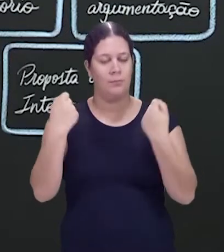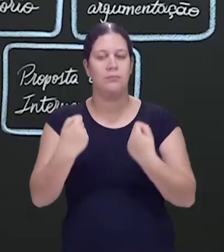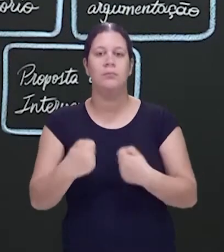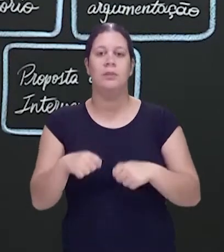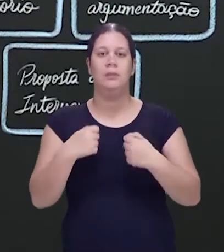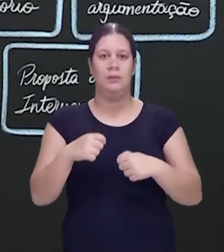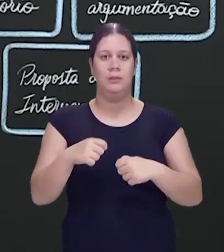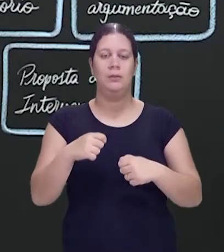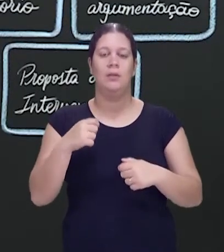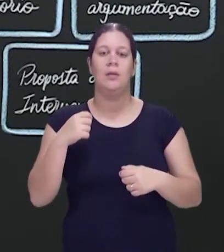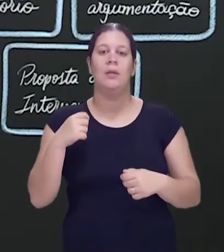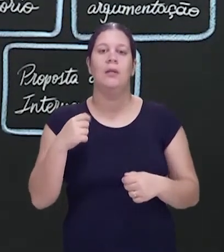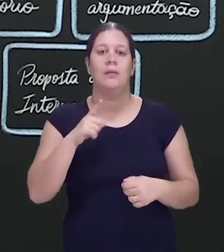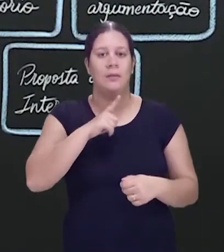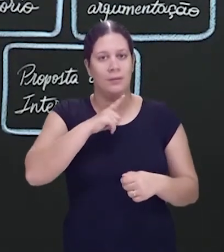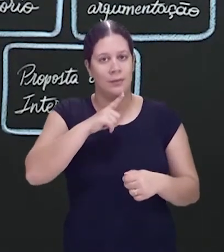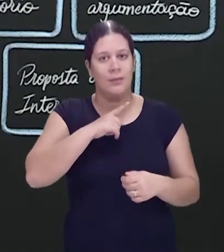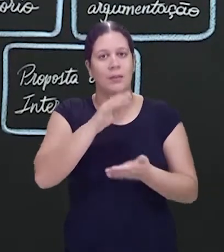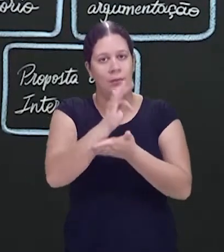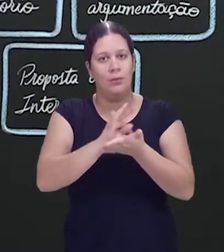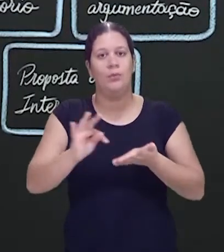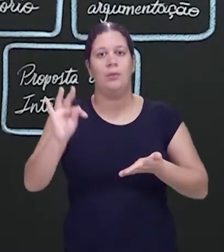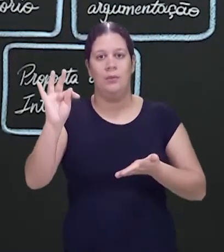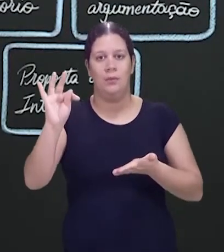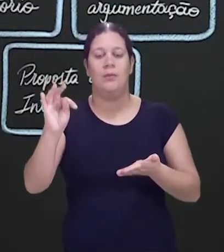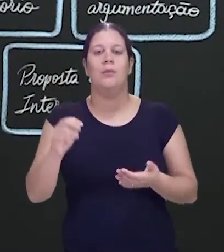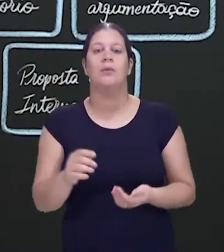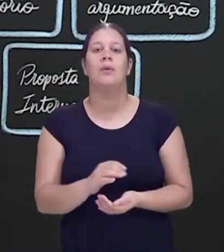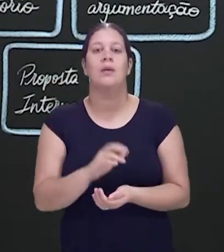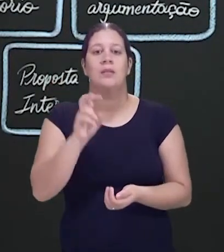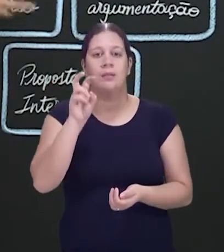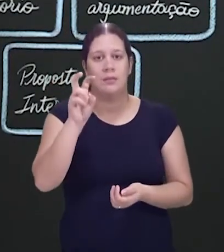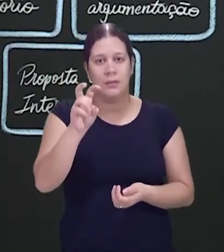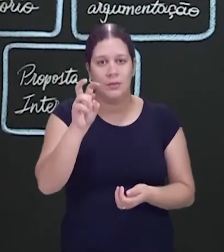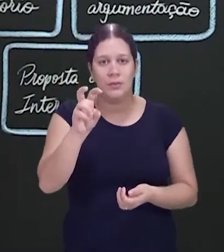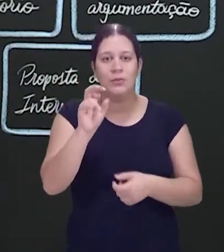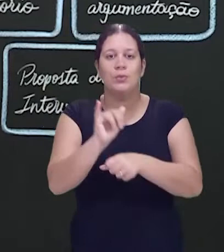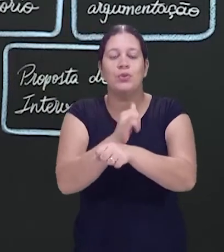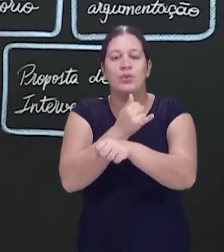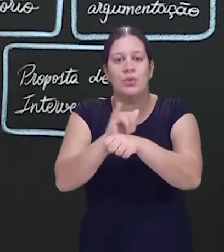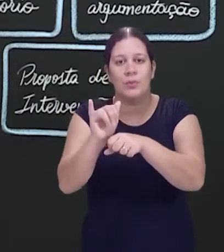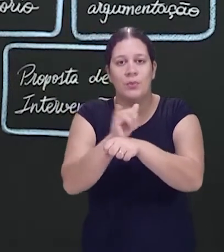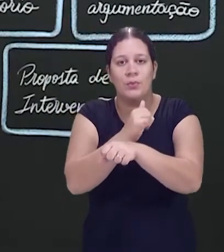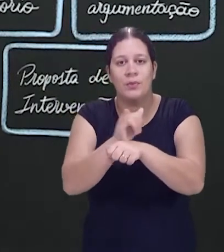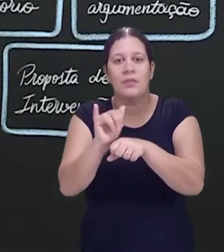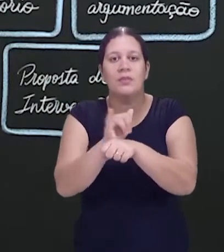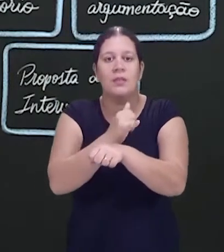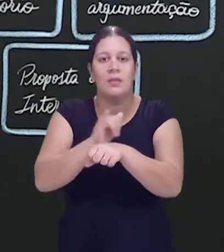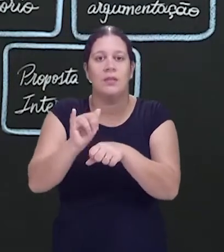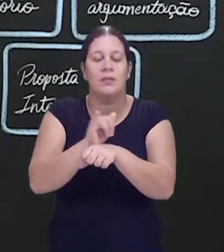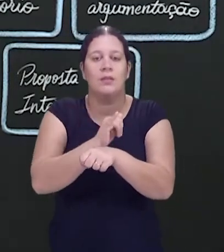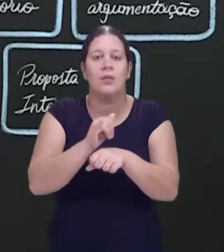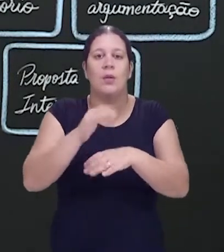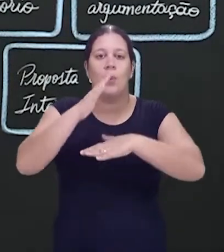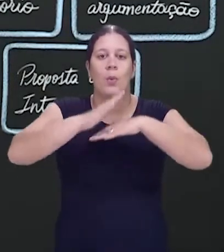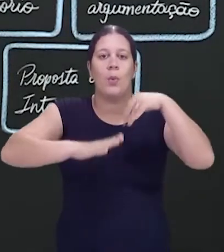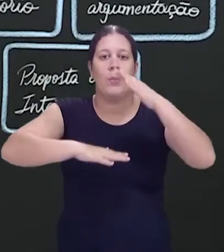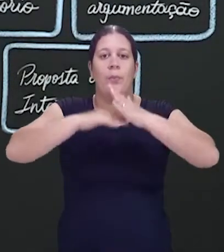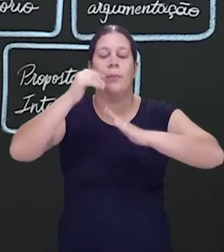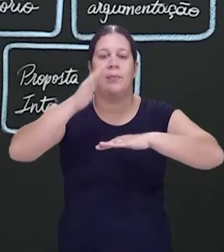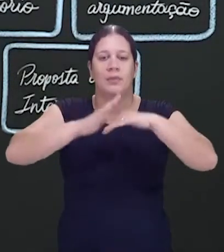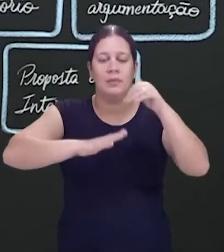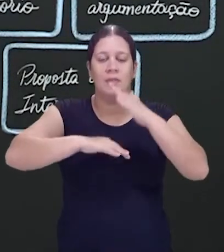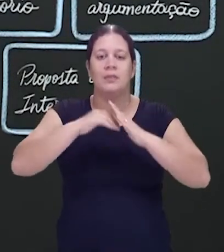ser fundamentada. Então a gente levanta pelo menos 5 estratégias, 5 competências que devem